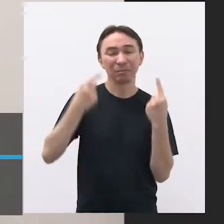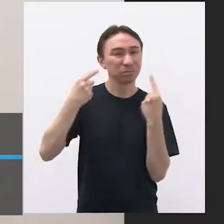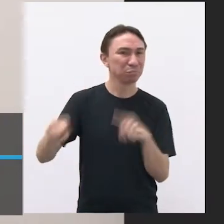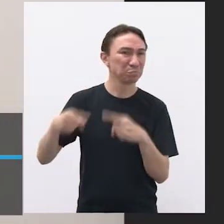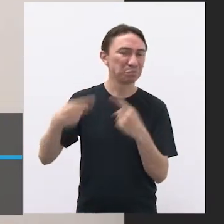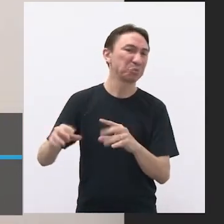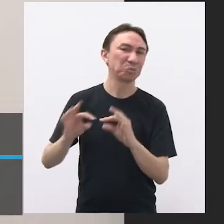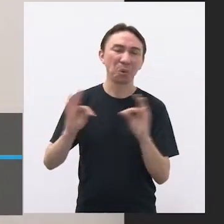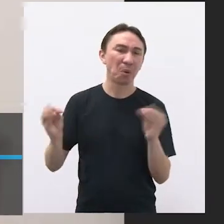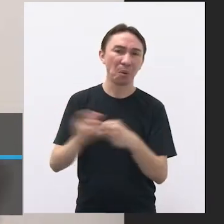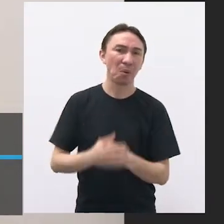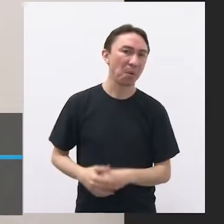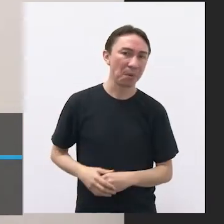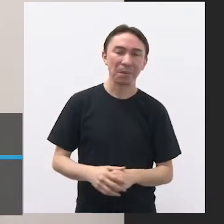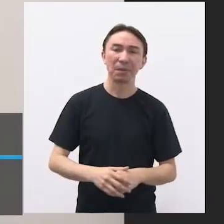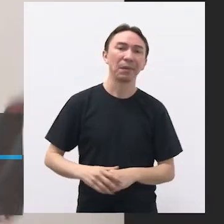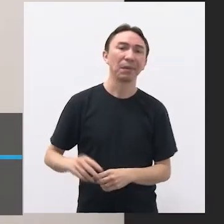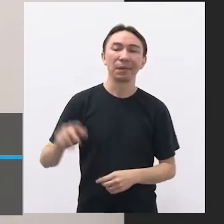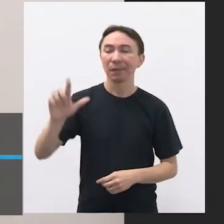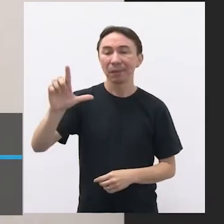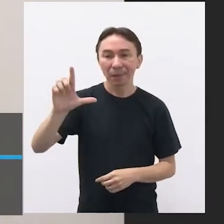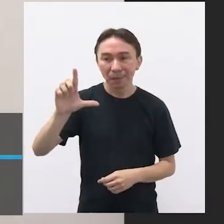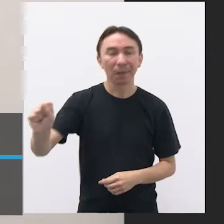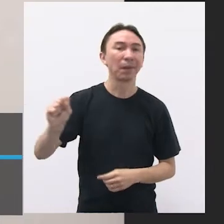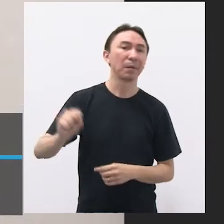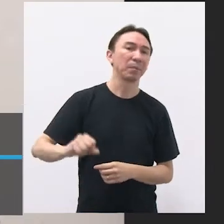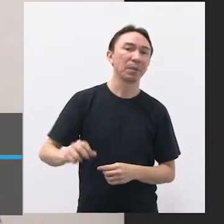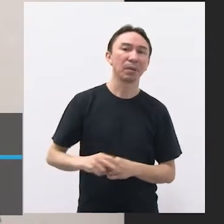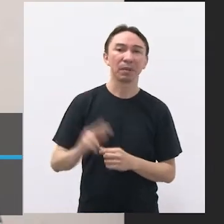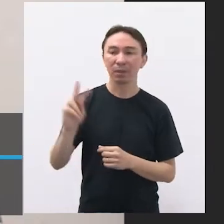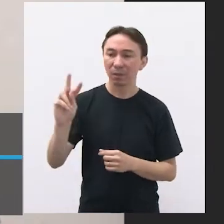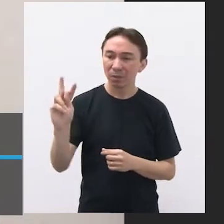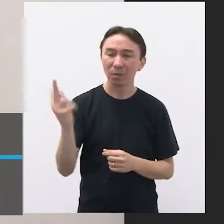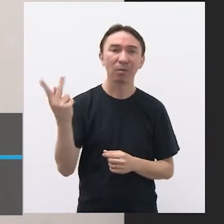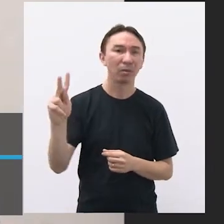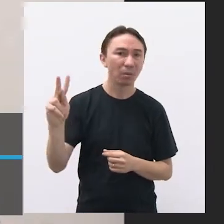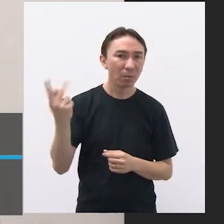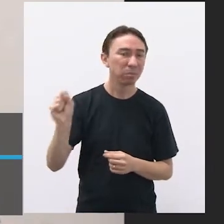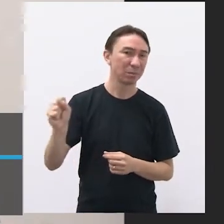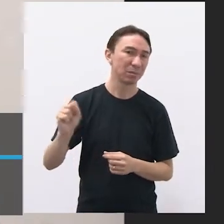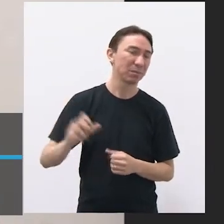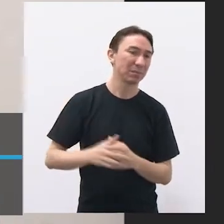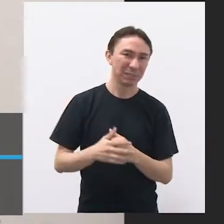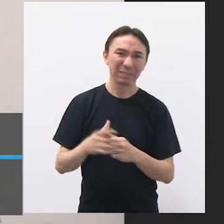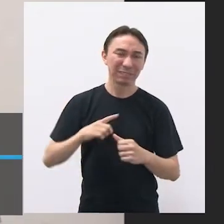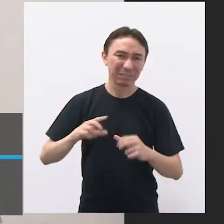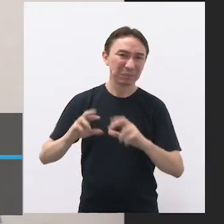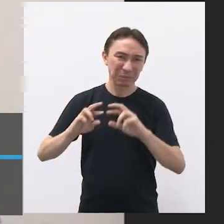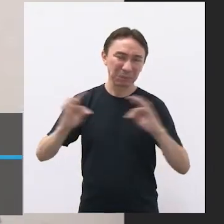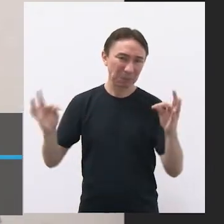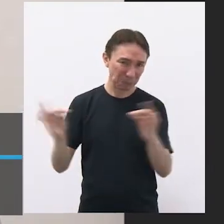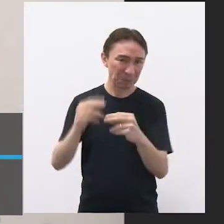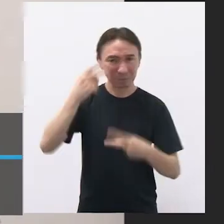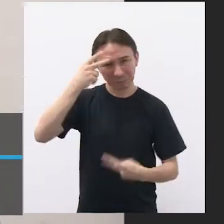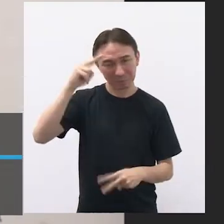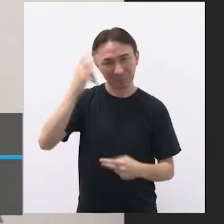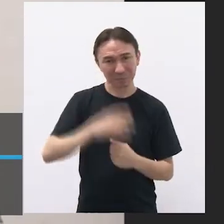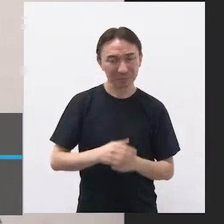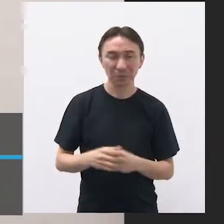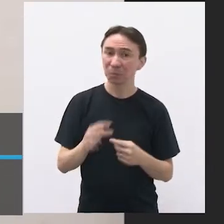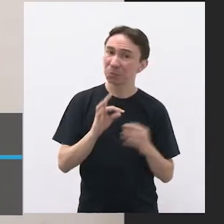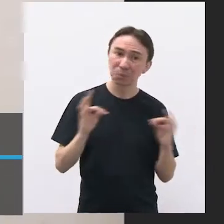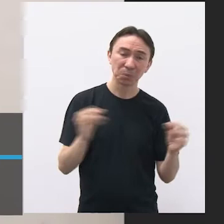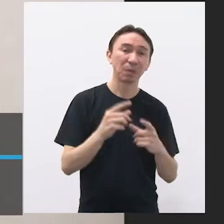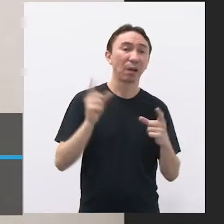de gays, de bissexuais, transexuais e tudo mais. Vale lembrar que tudo isso são violências,